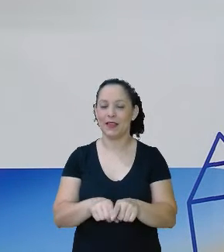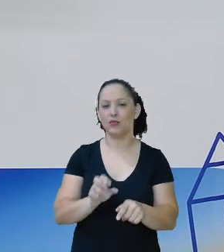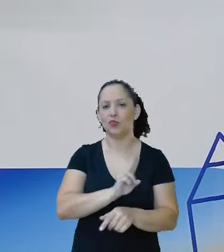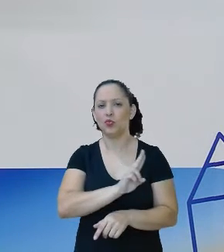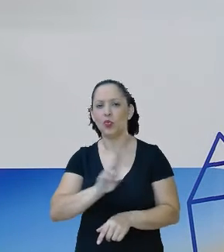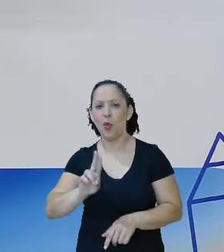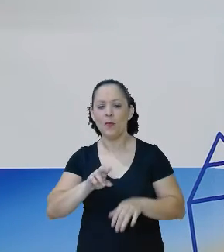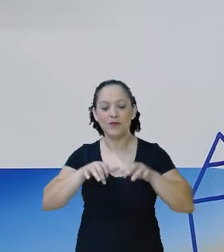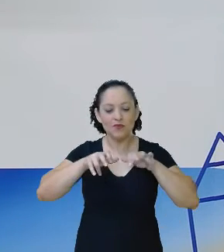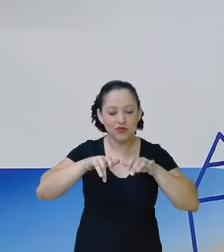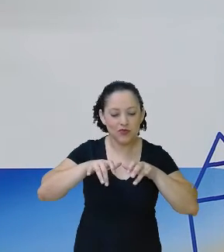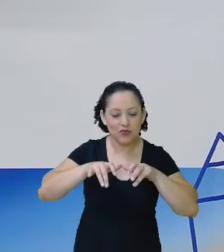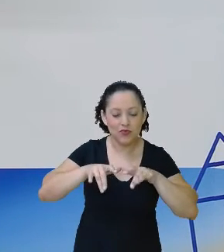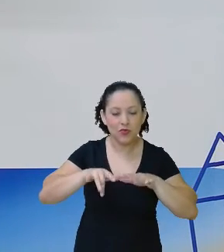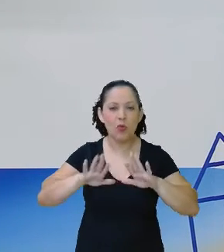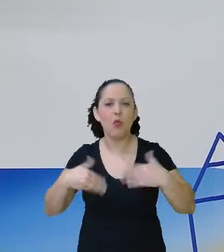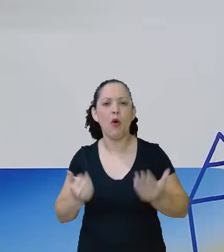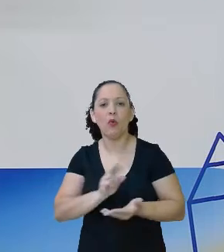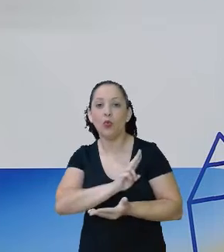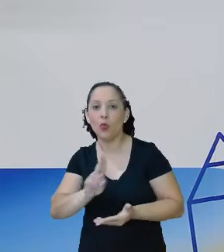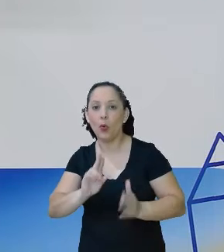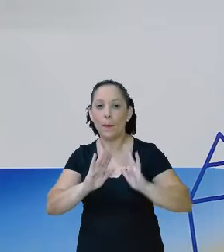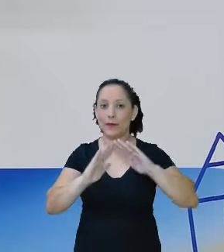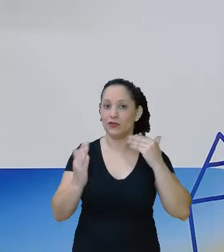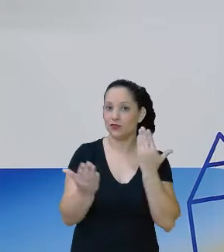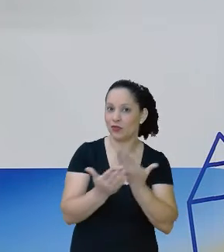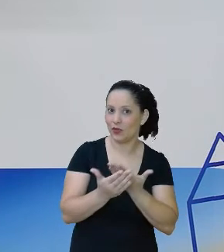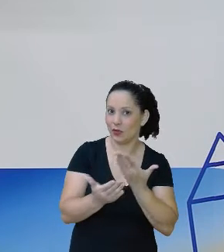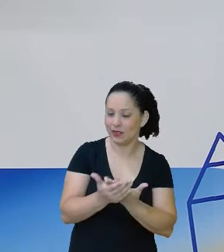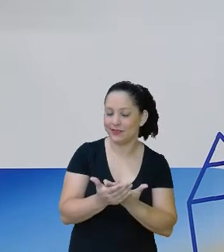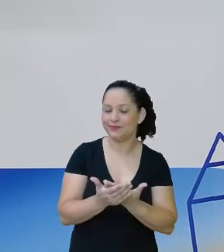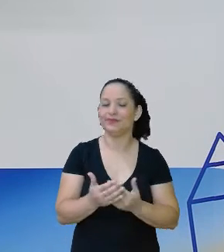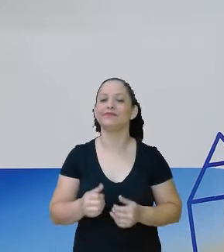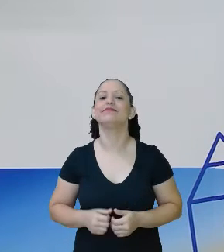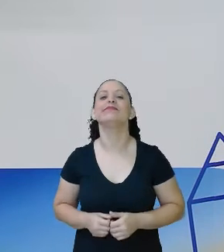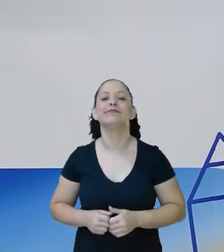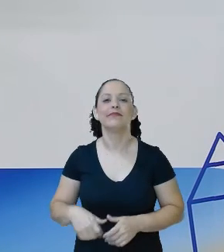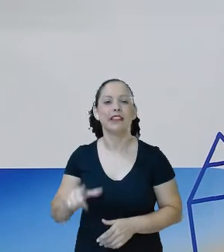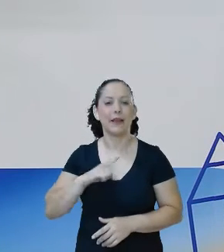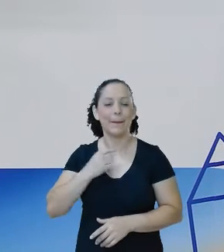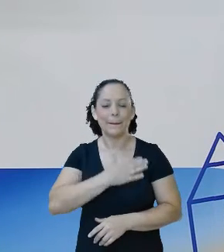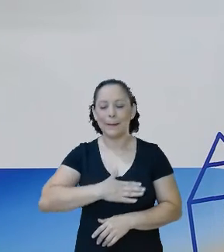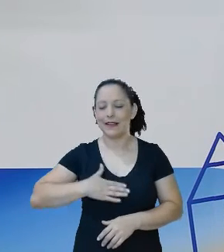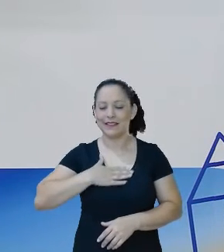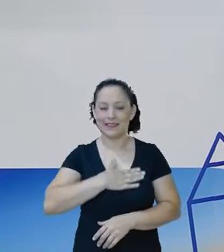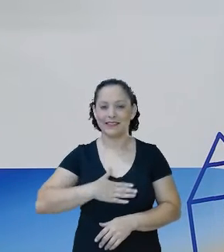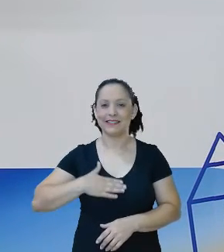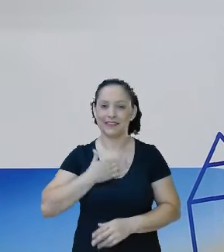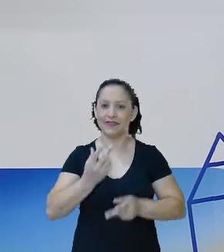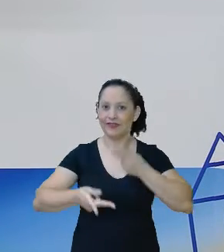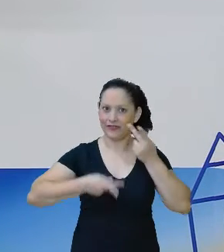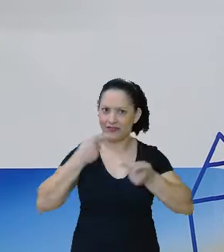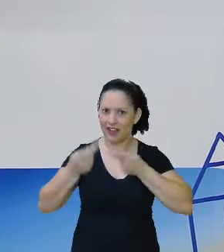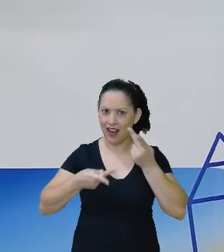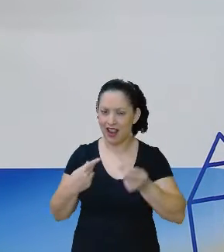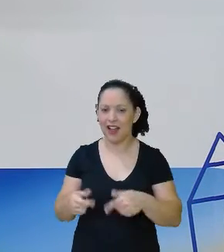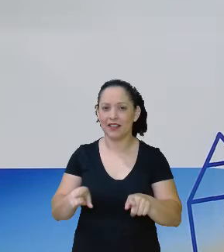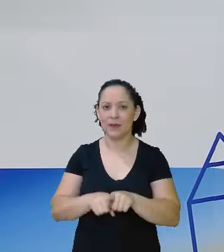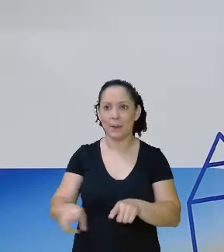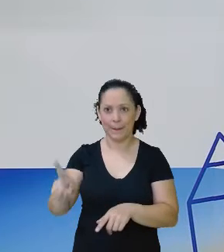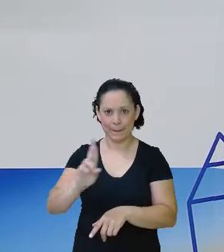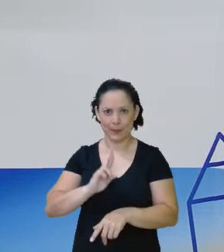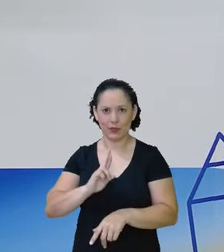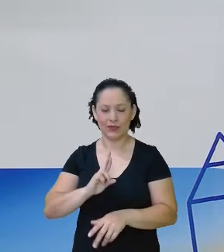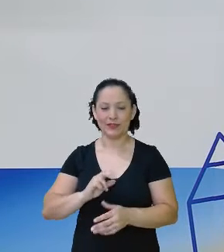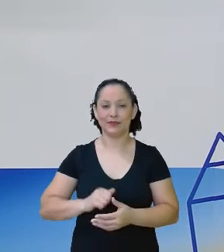de vocês, o nome da escola também. E aí a gente vai ter o maior prazer de falar o teu nome e vai responder as nossas